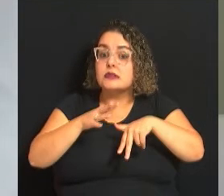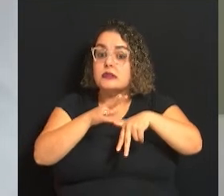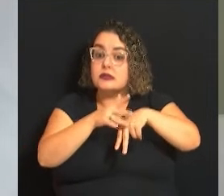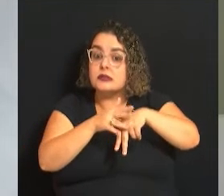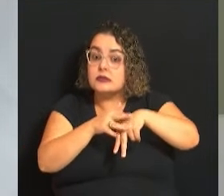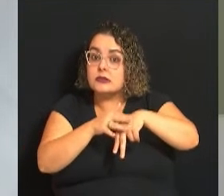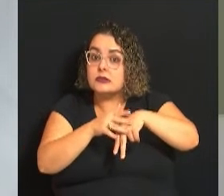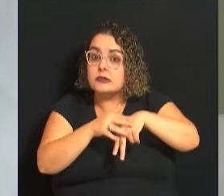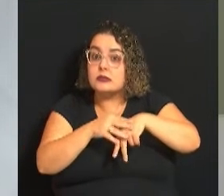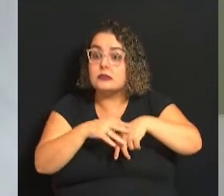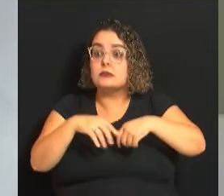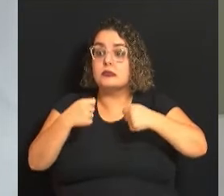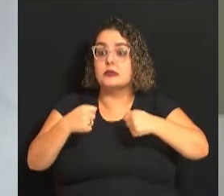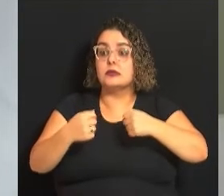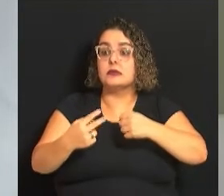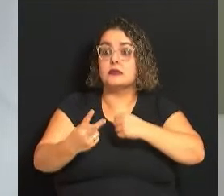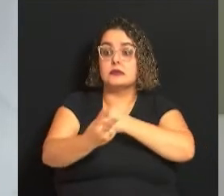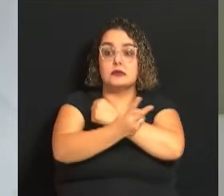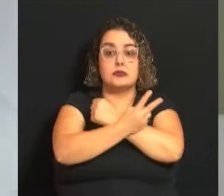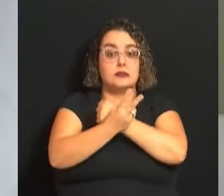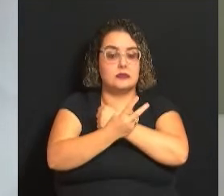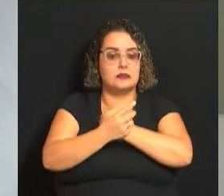de cuidado durante 24 horas.